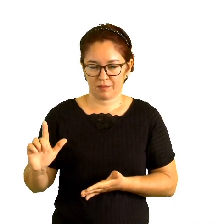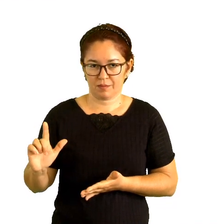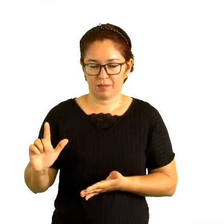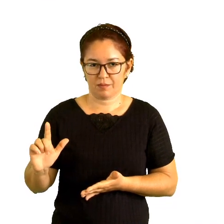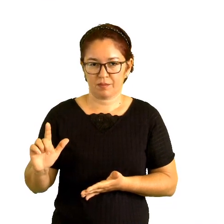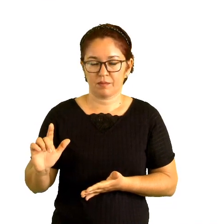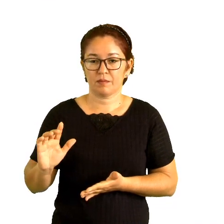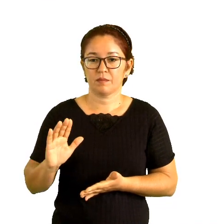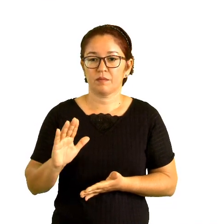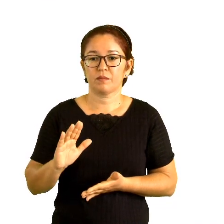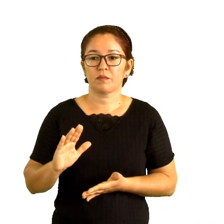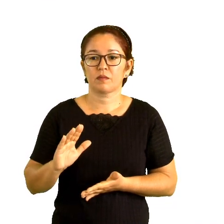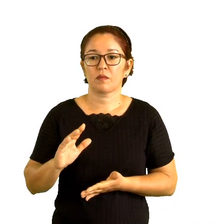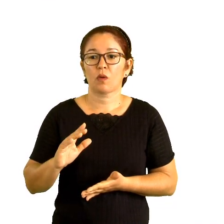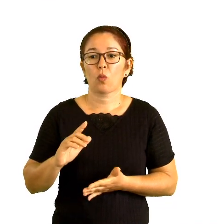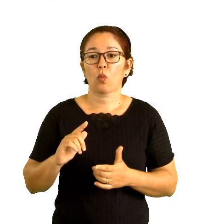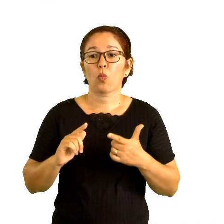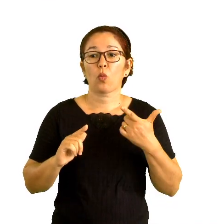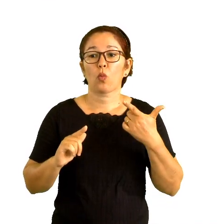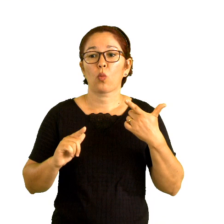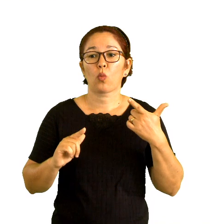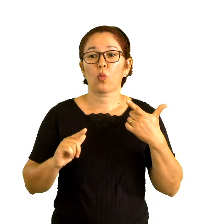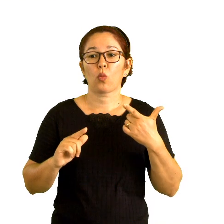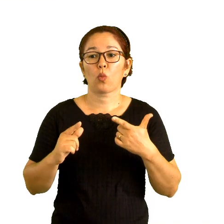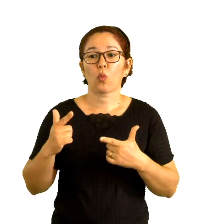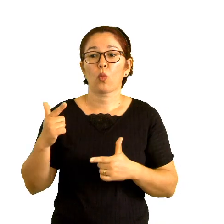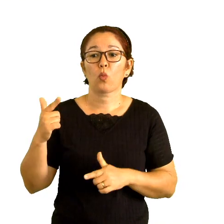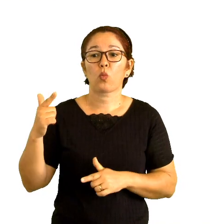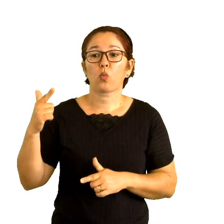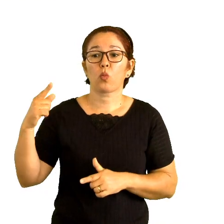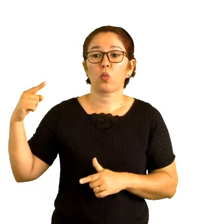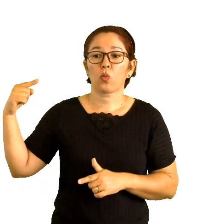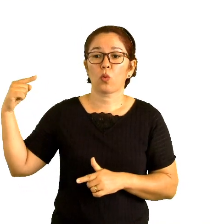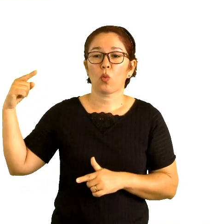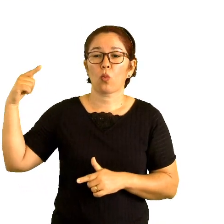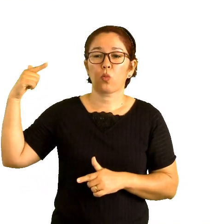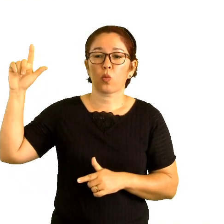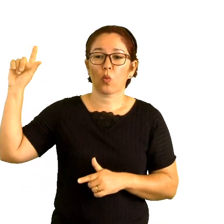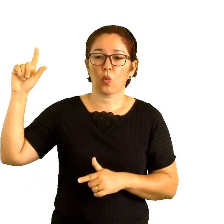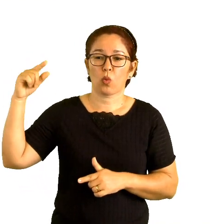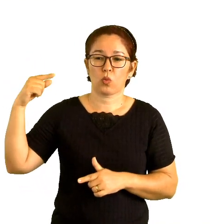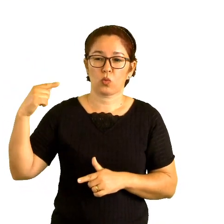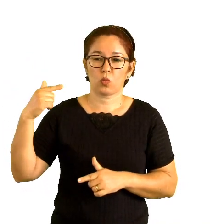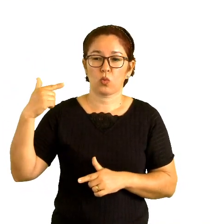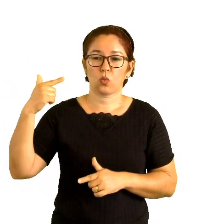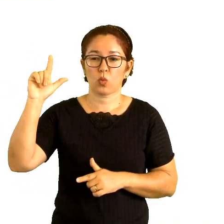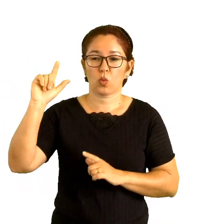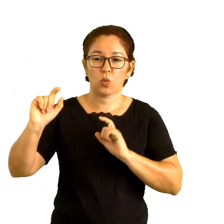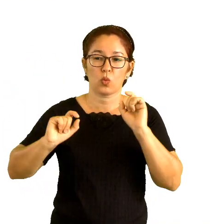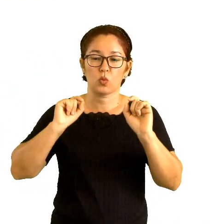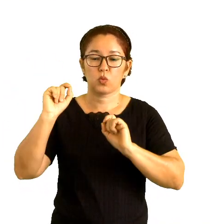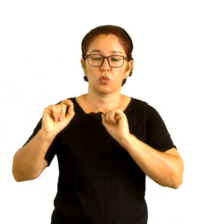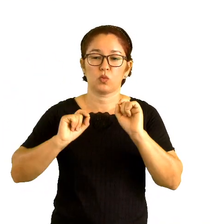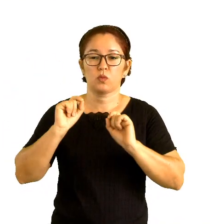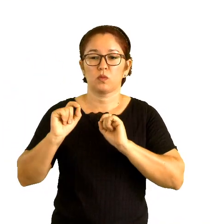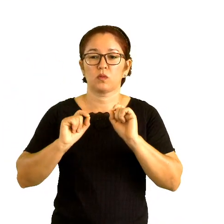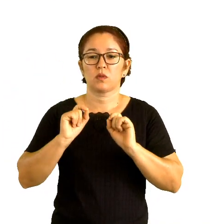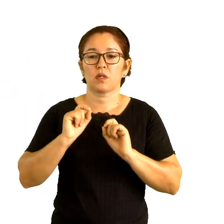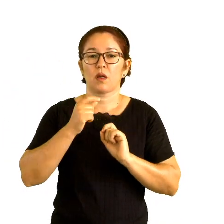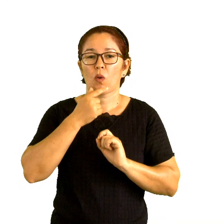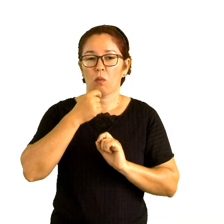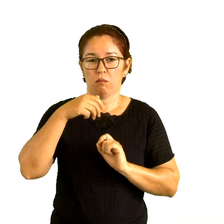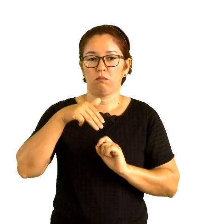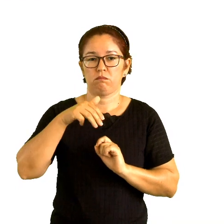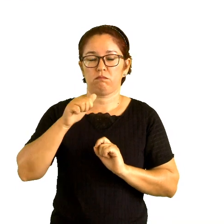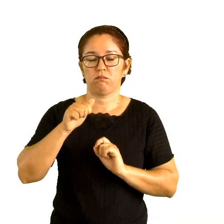criador dos Simpsons, fez uma remontagem, dessa pintura à